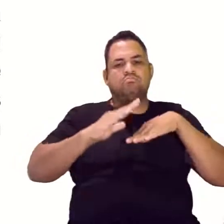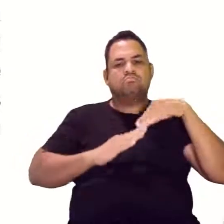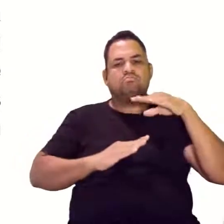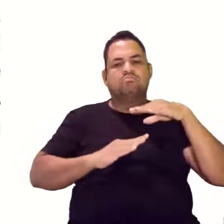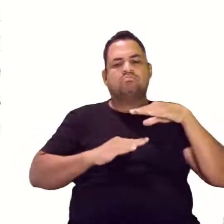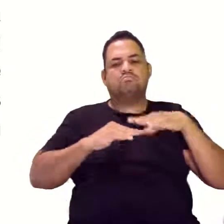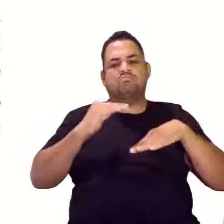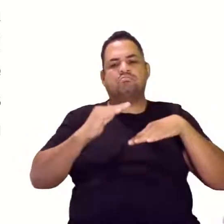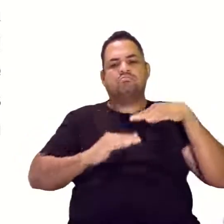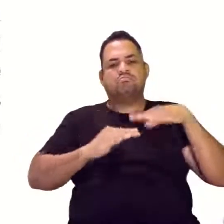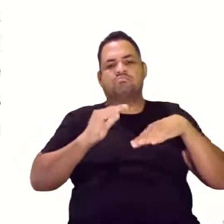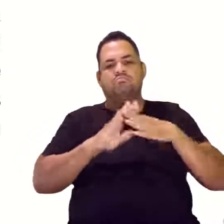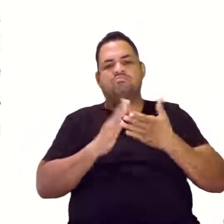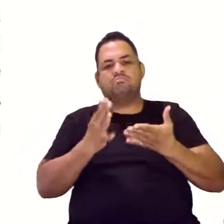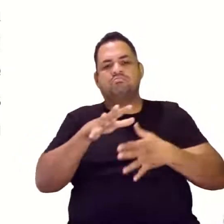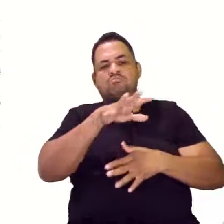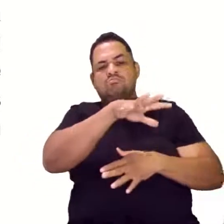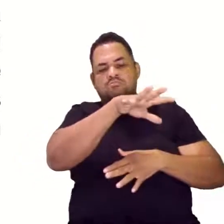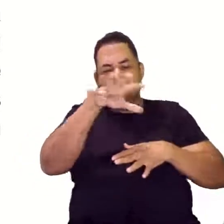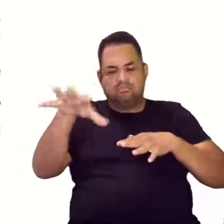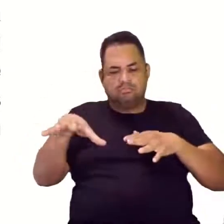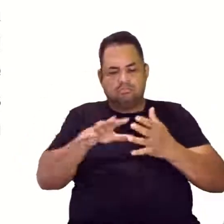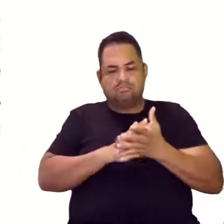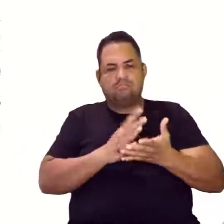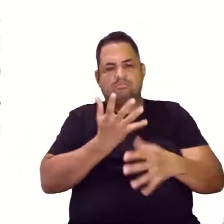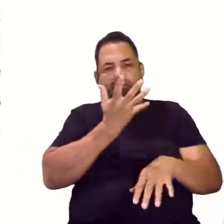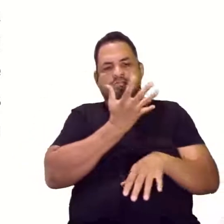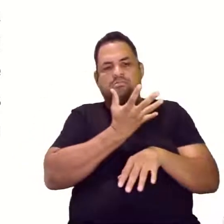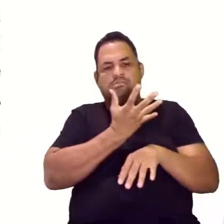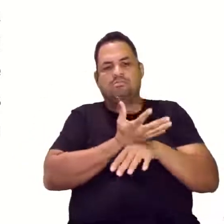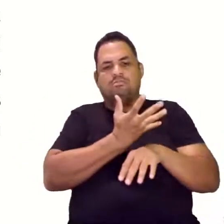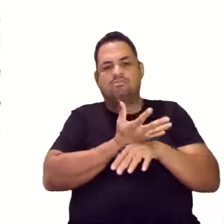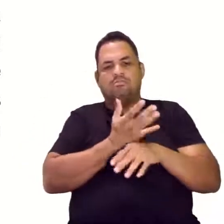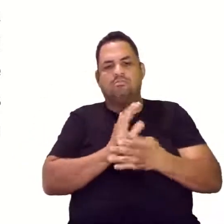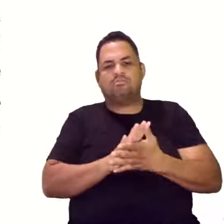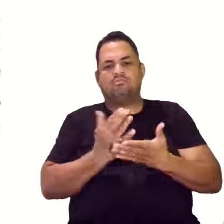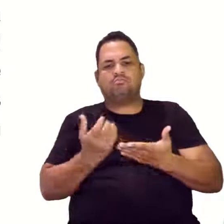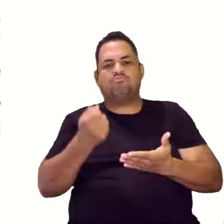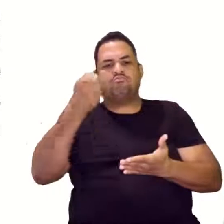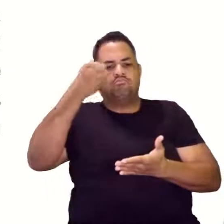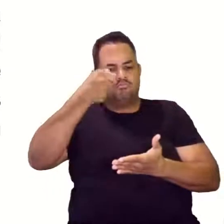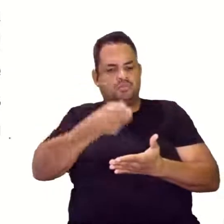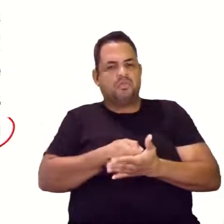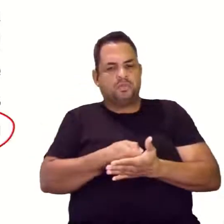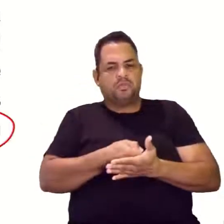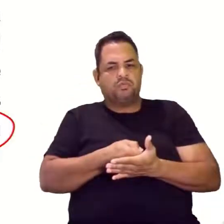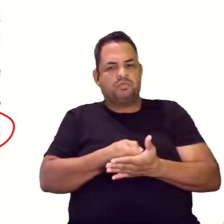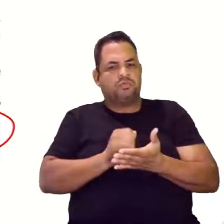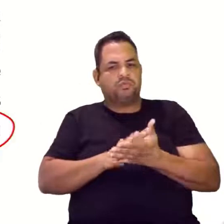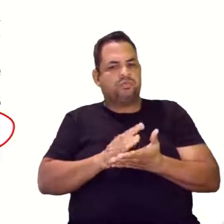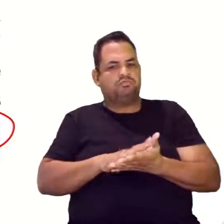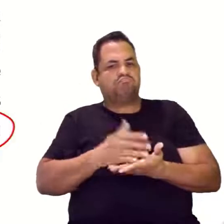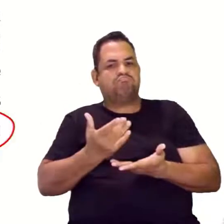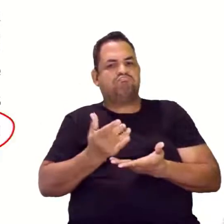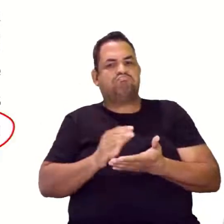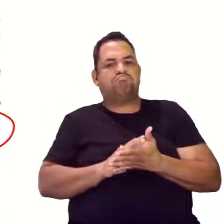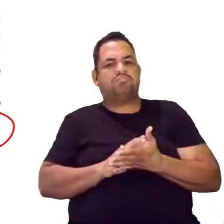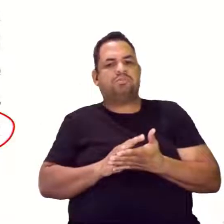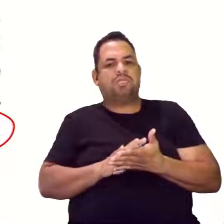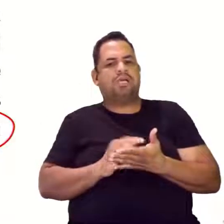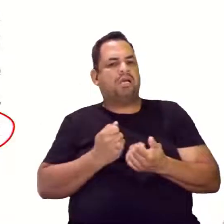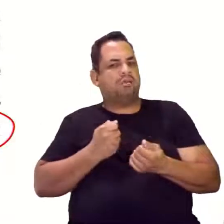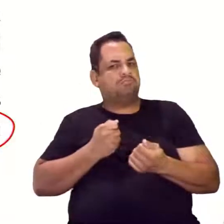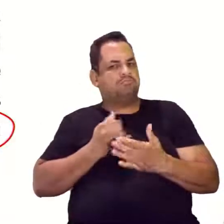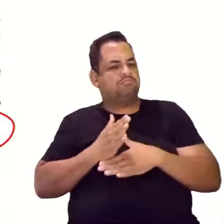das áreas do conhecimento autorizam ou reprovam o conteúdo. Sim, né? Ou